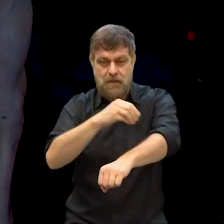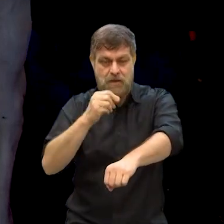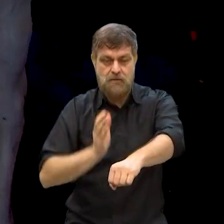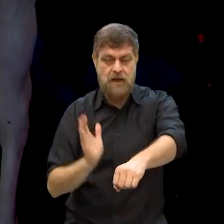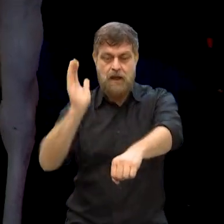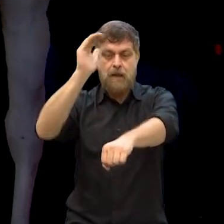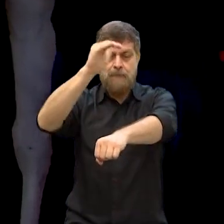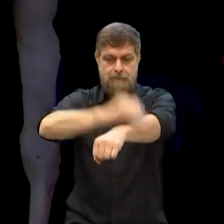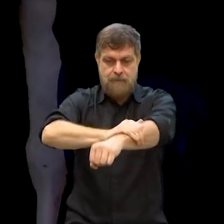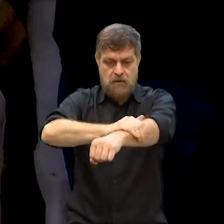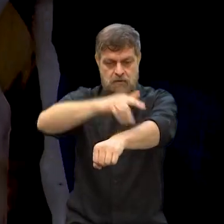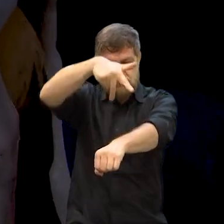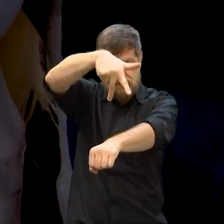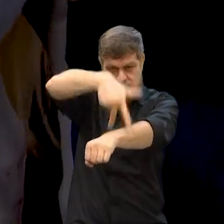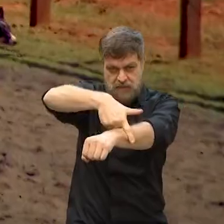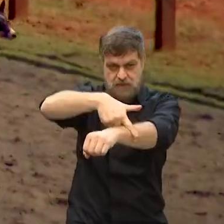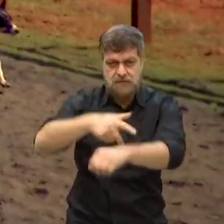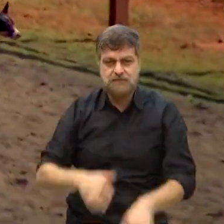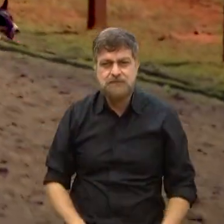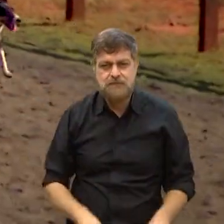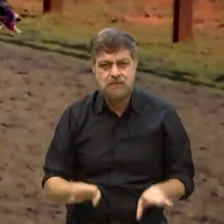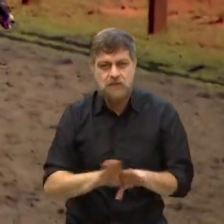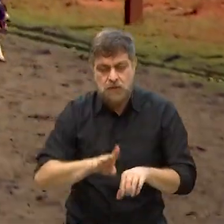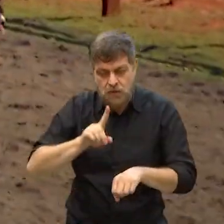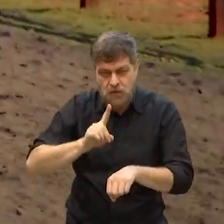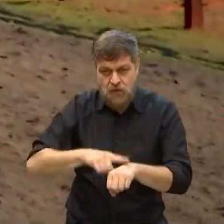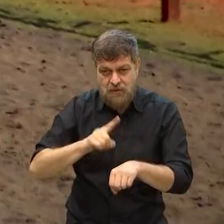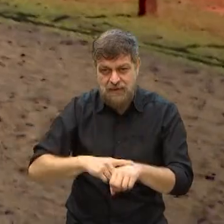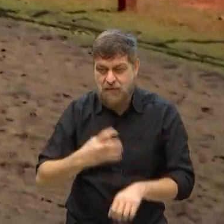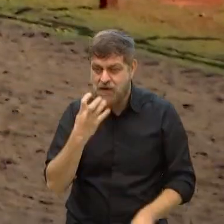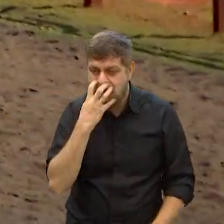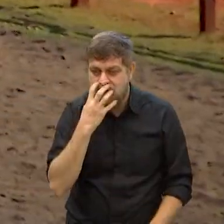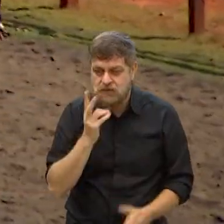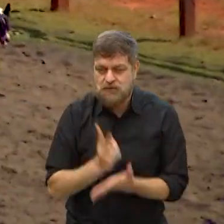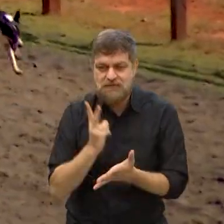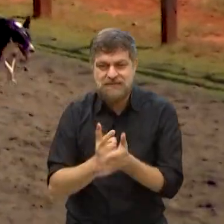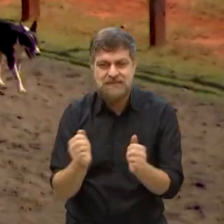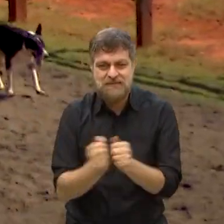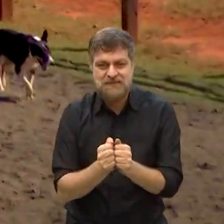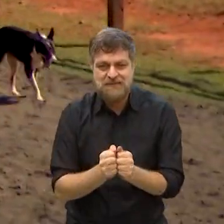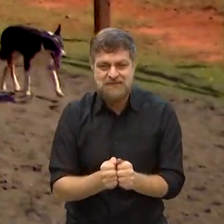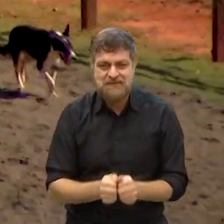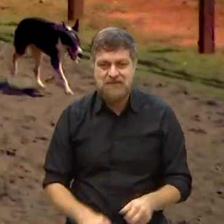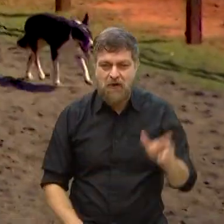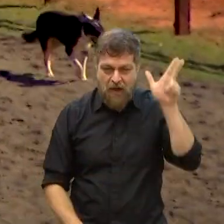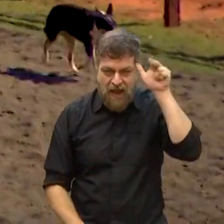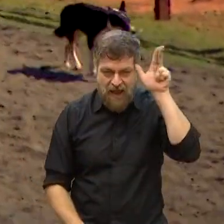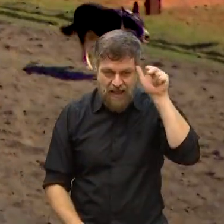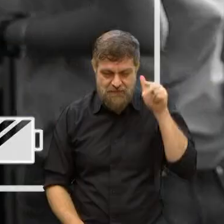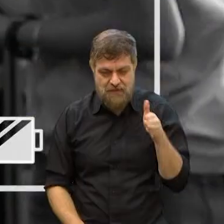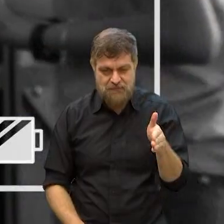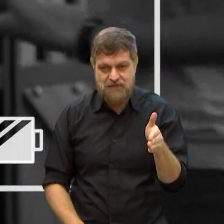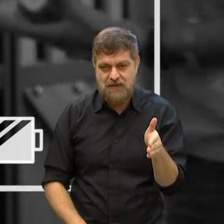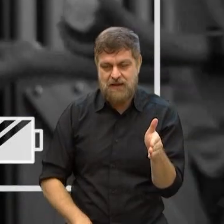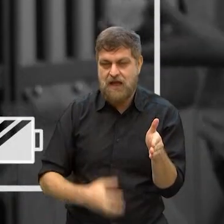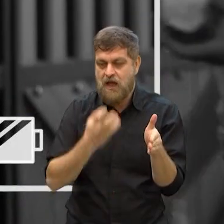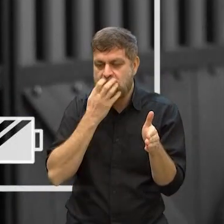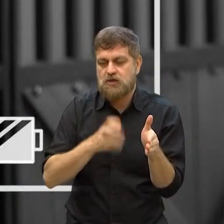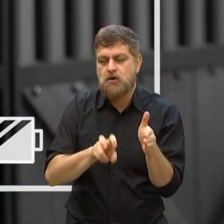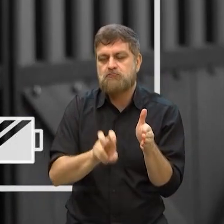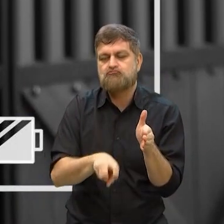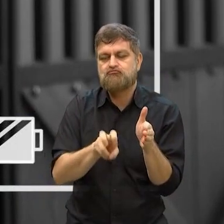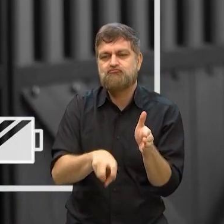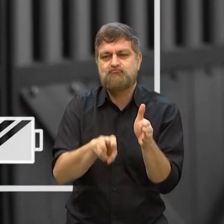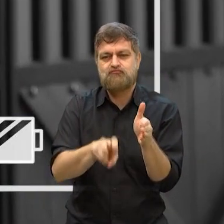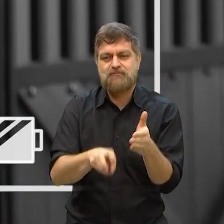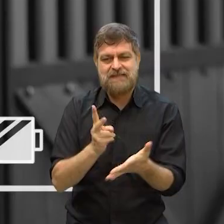para proteção, porque é onde vai a sela. Em todo o tempo, os cães do Aras participam dessa rotina. E até na